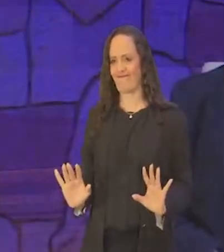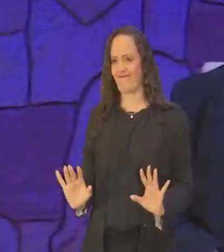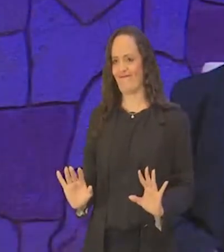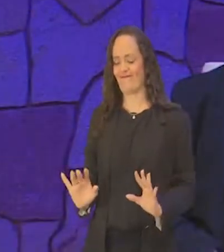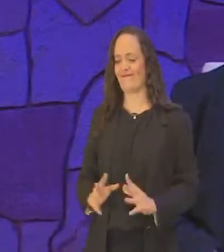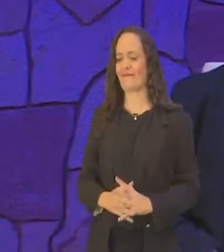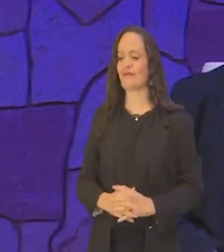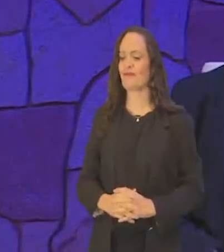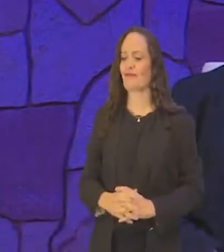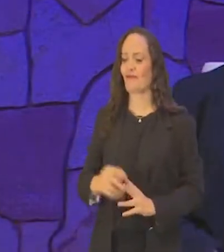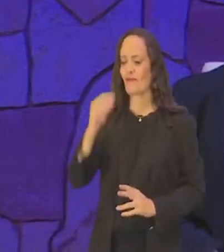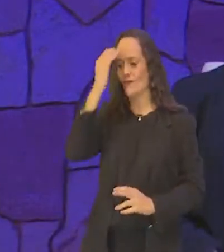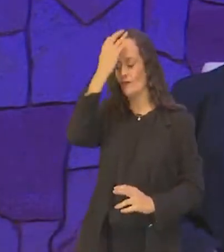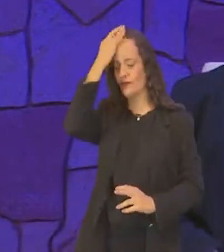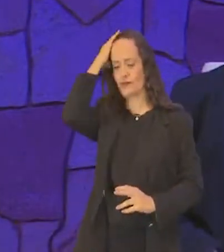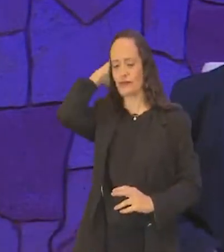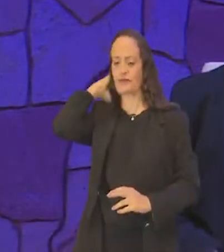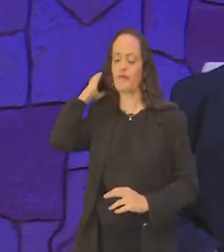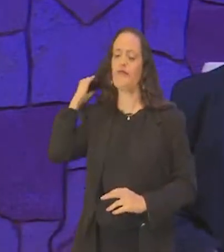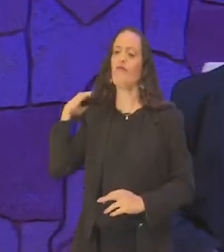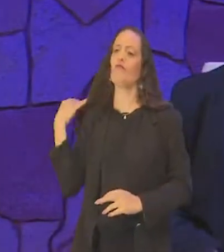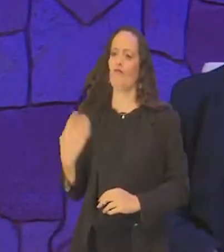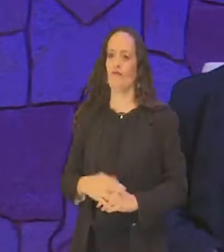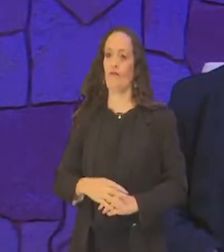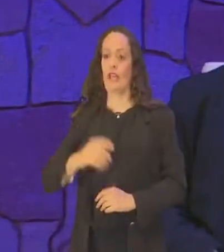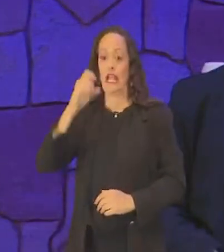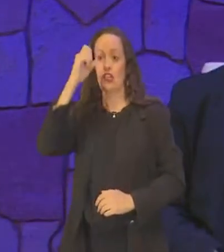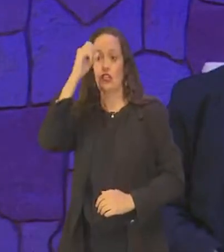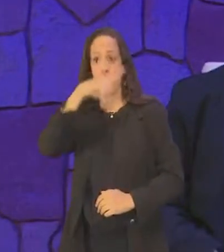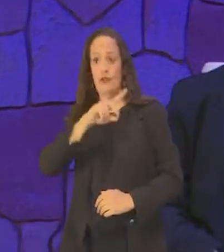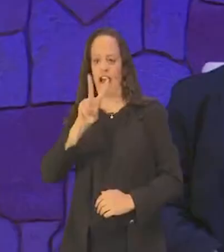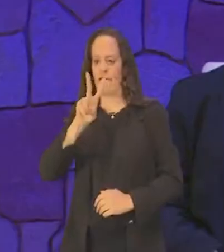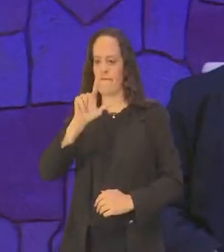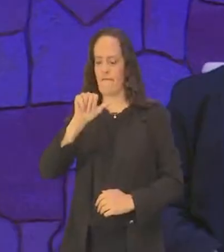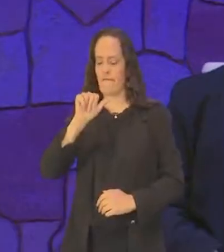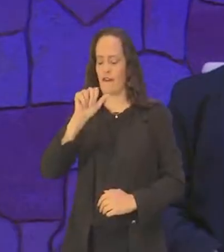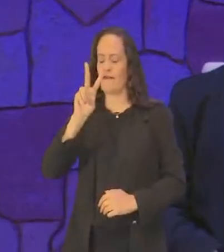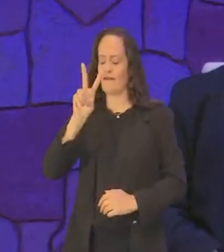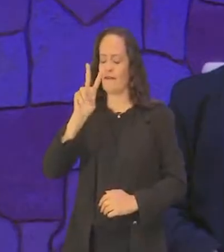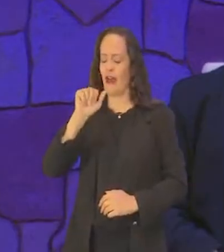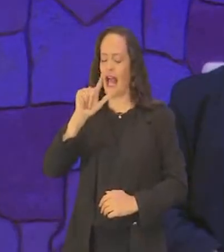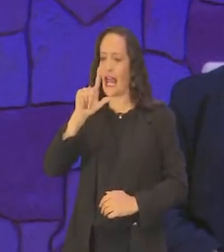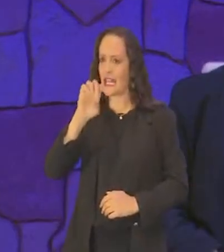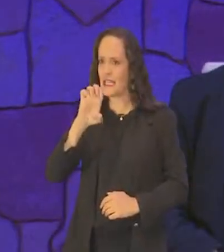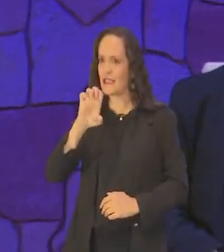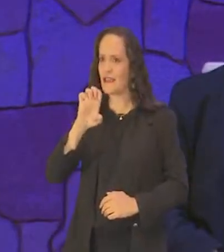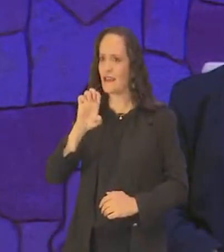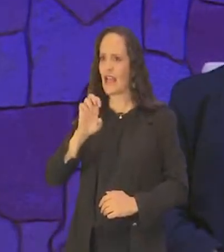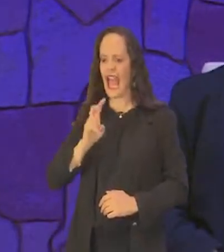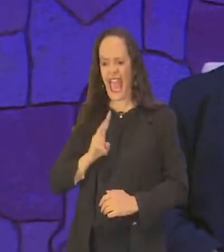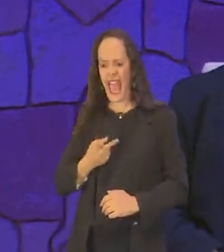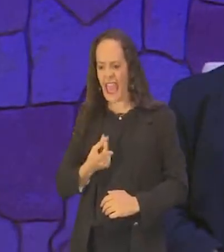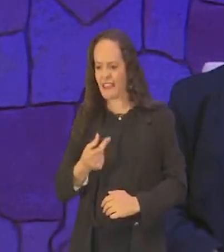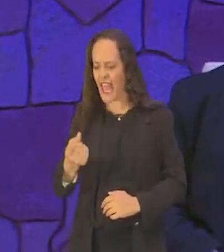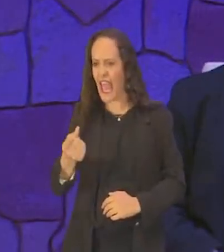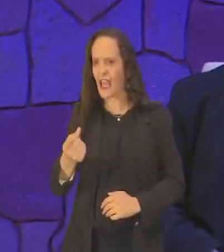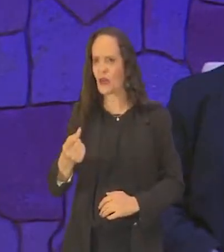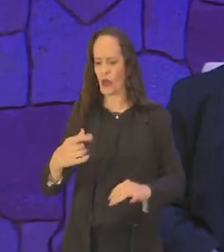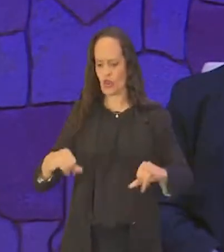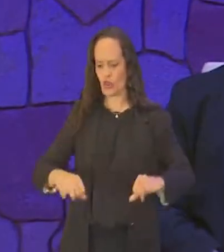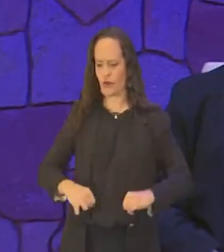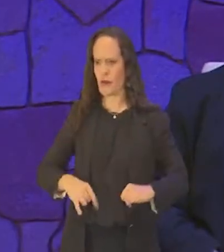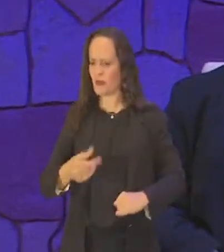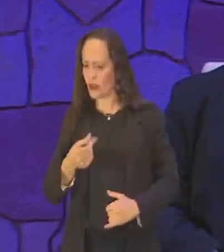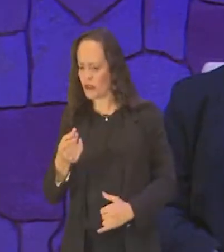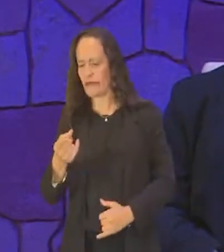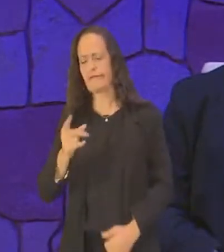verdejantes. Este vale ele não é permanente, a dor nunca é eterna. O pastor está nos